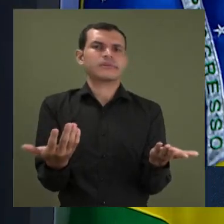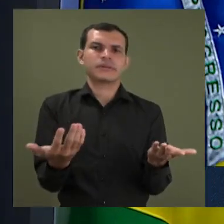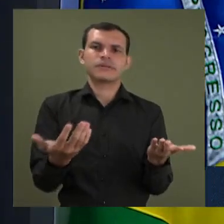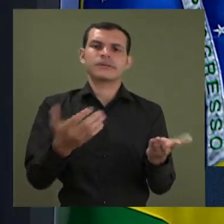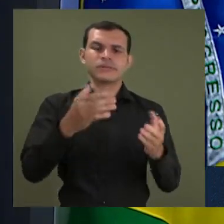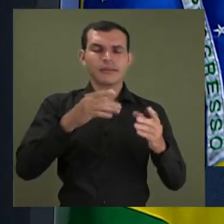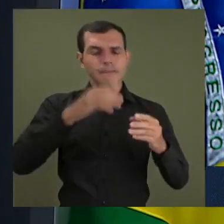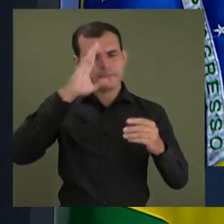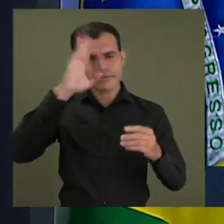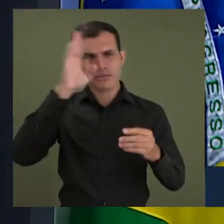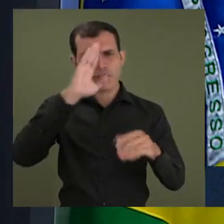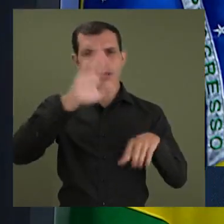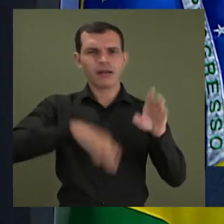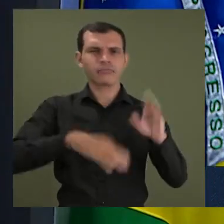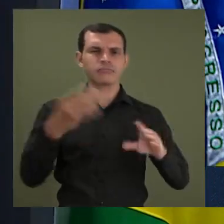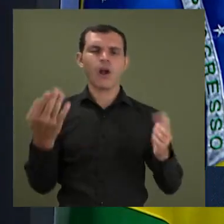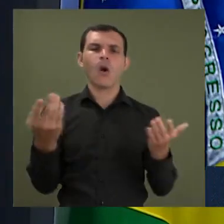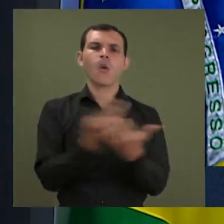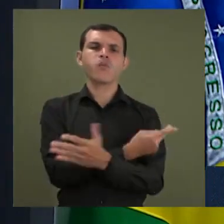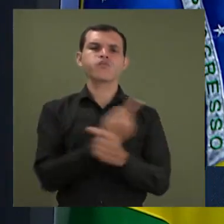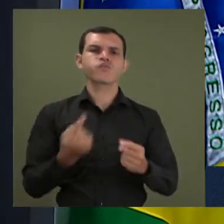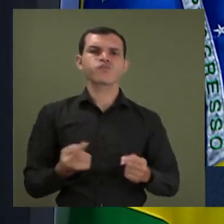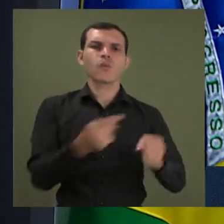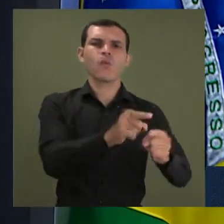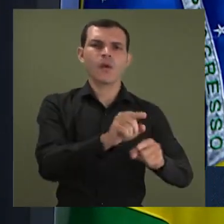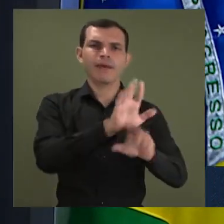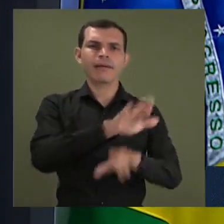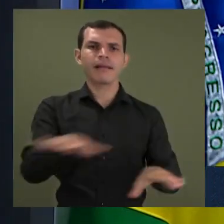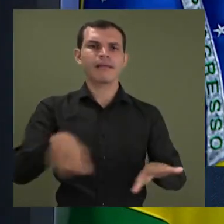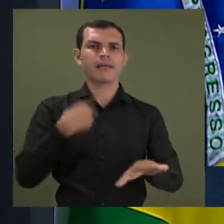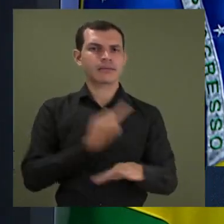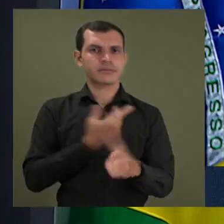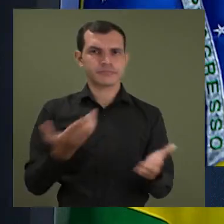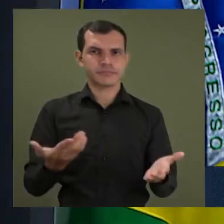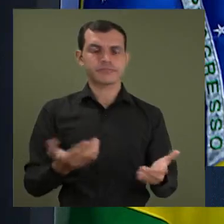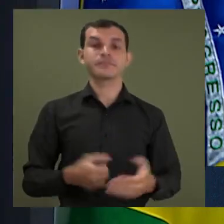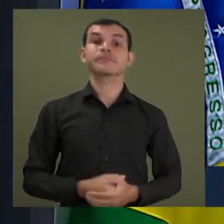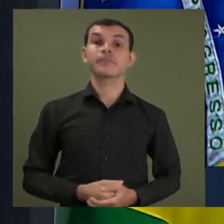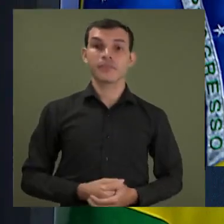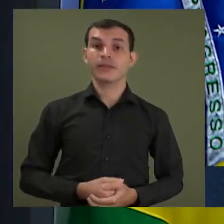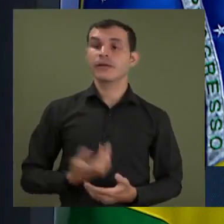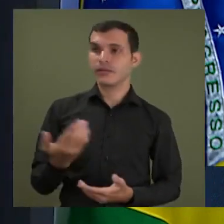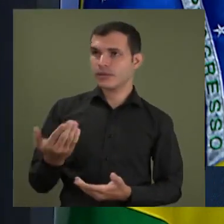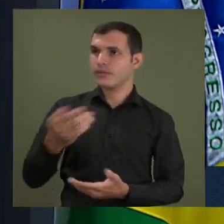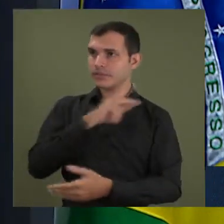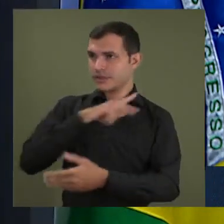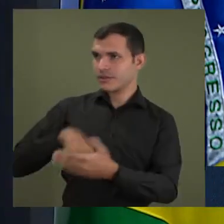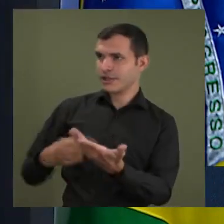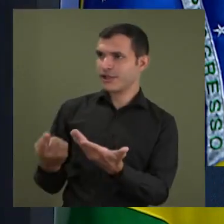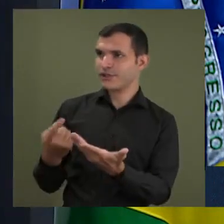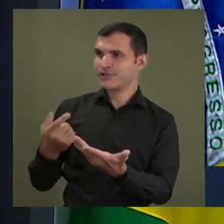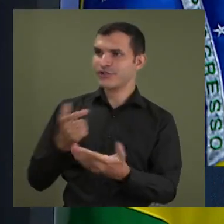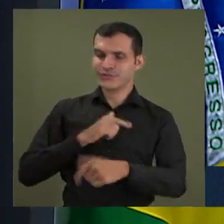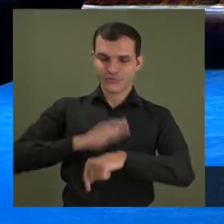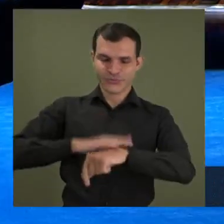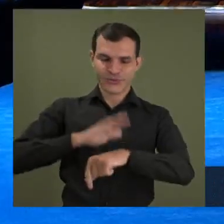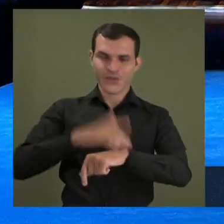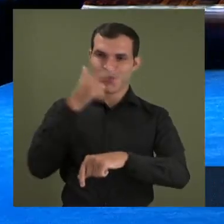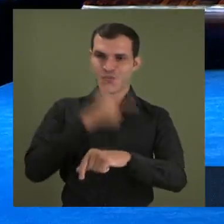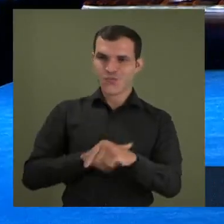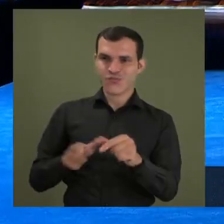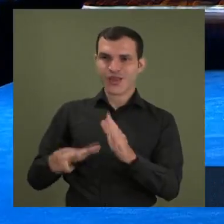presidente, cumprido o prazo antes do tempo, vou ficar com esse crédito para amanhã. Deus abençoe. Muito